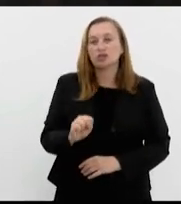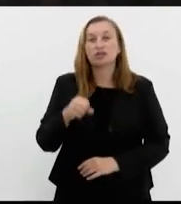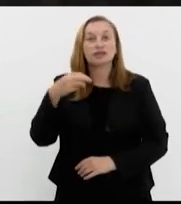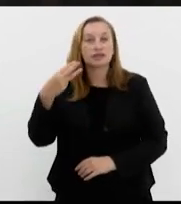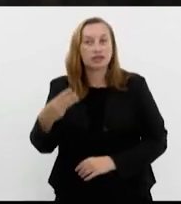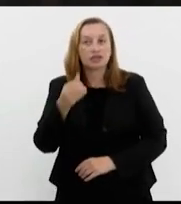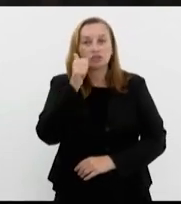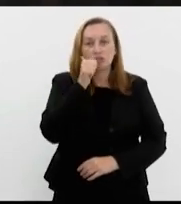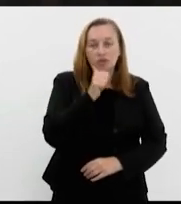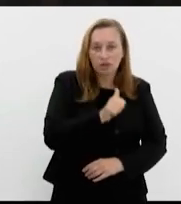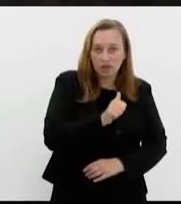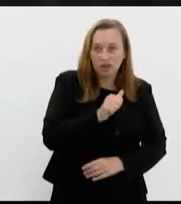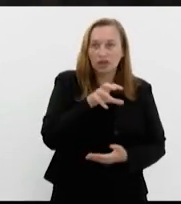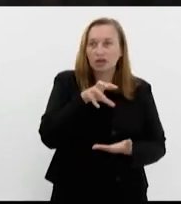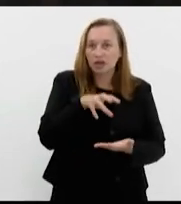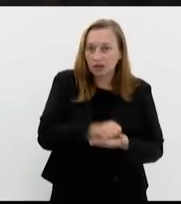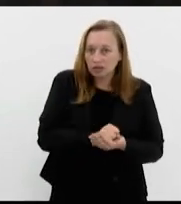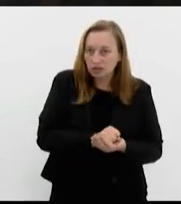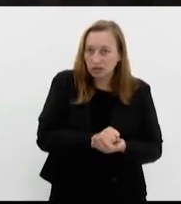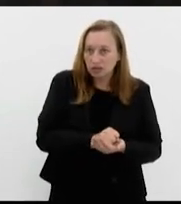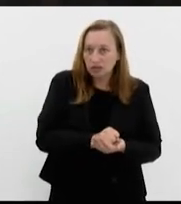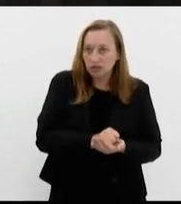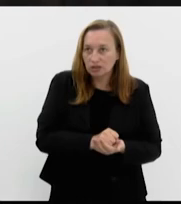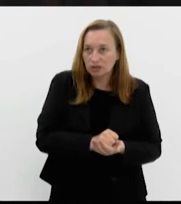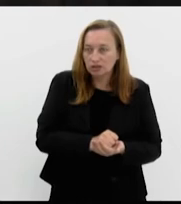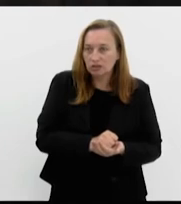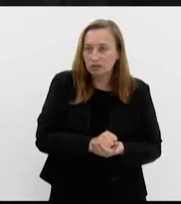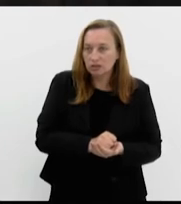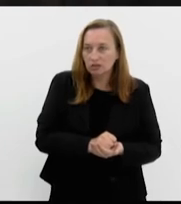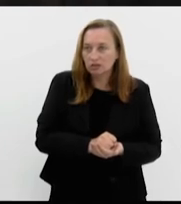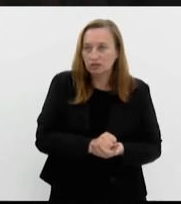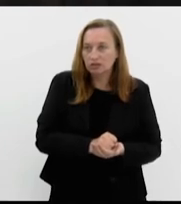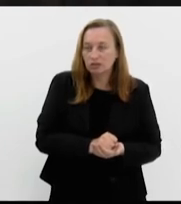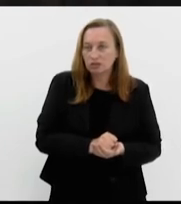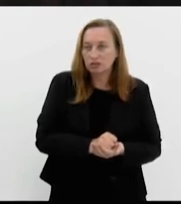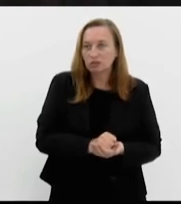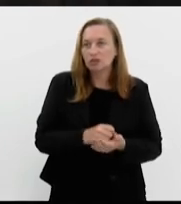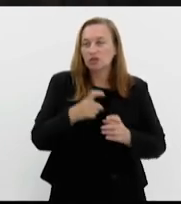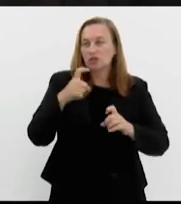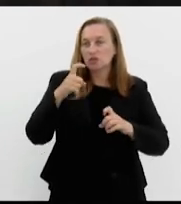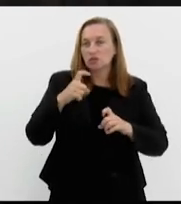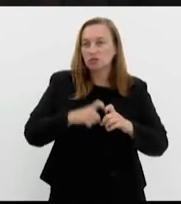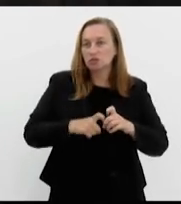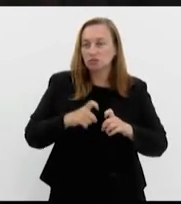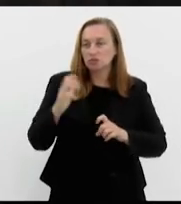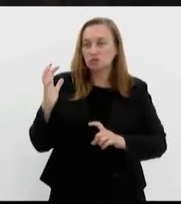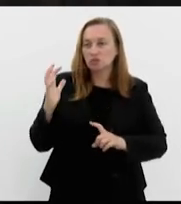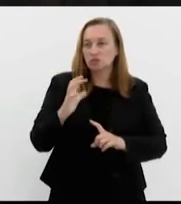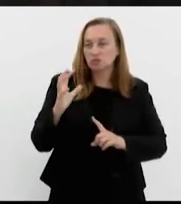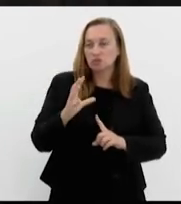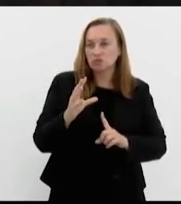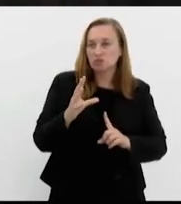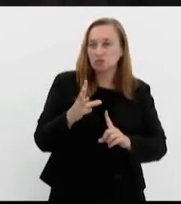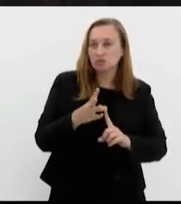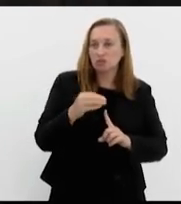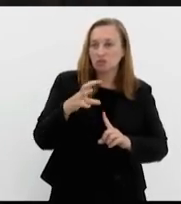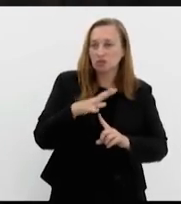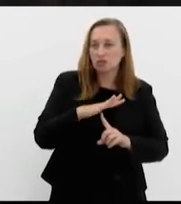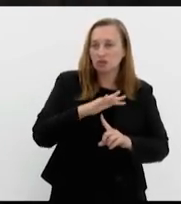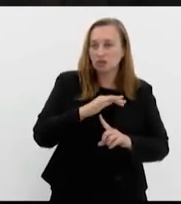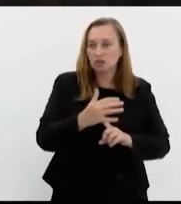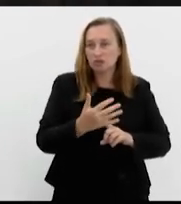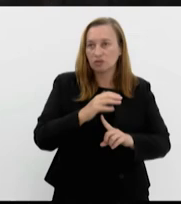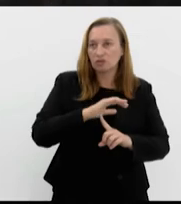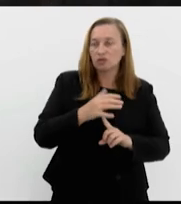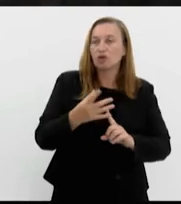383 mulheres registraram casos de importunação sexual e assédio. Tudo isso